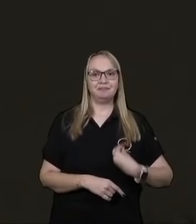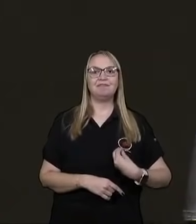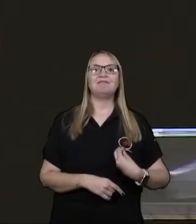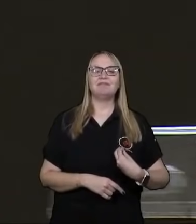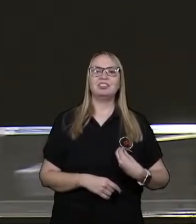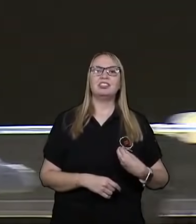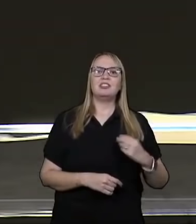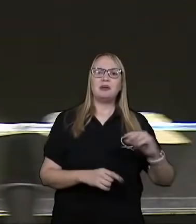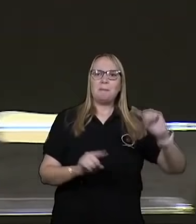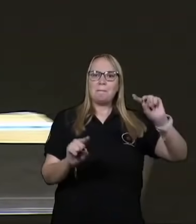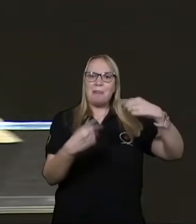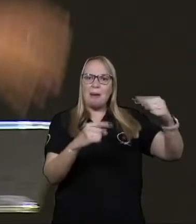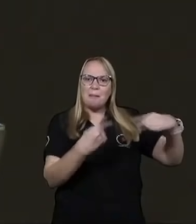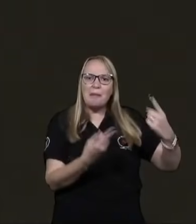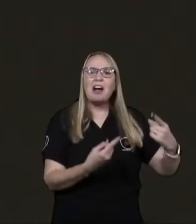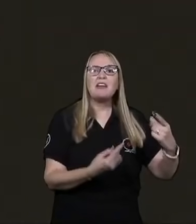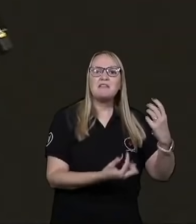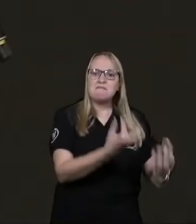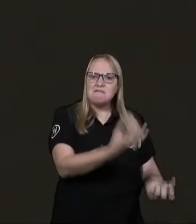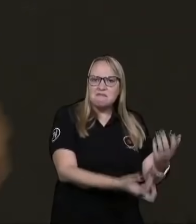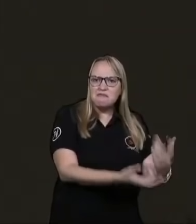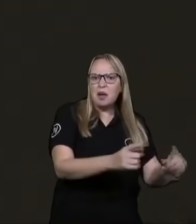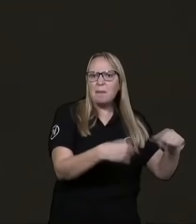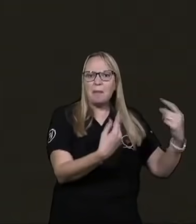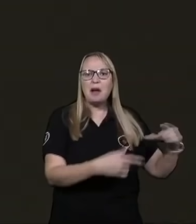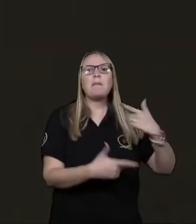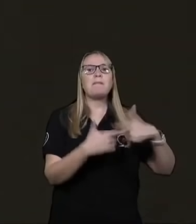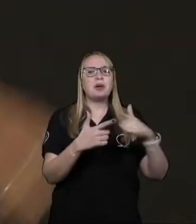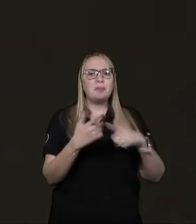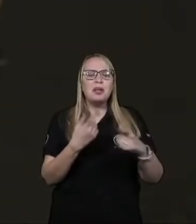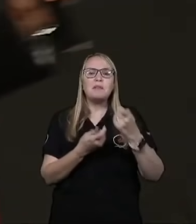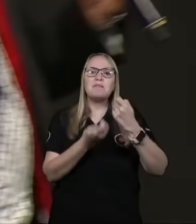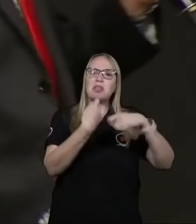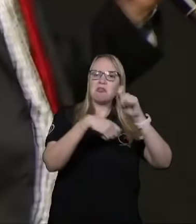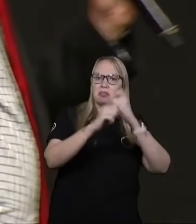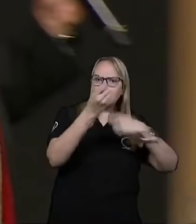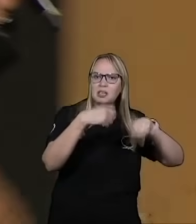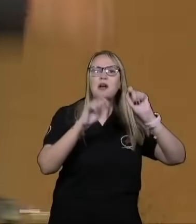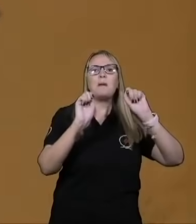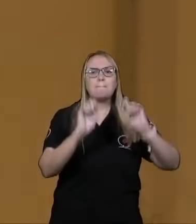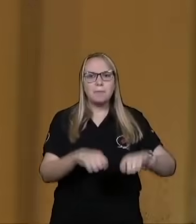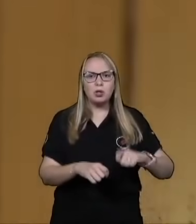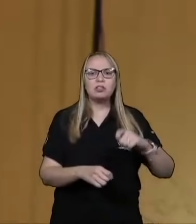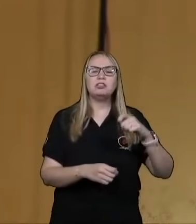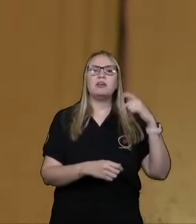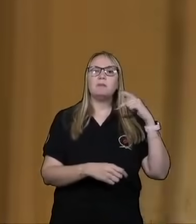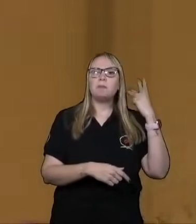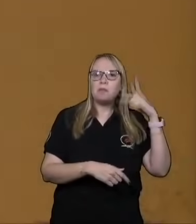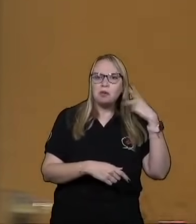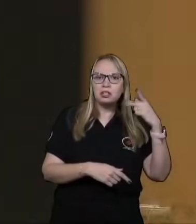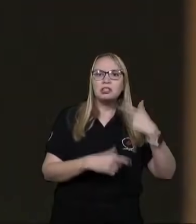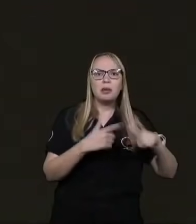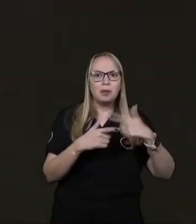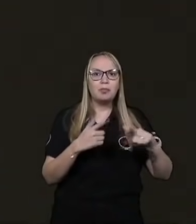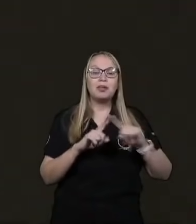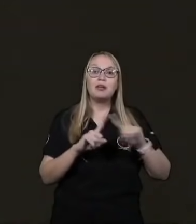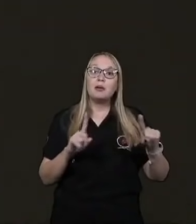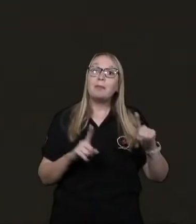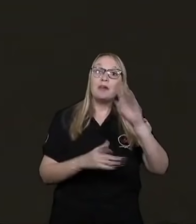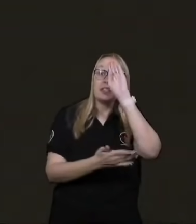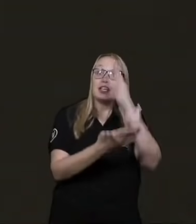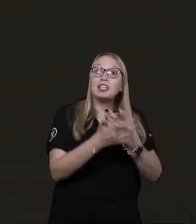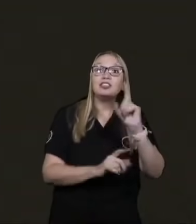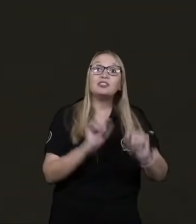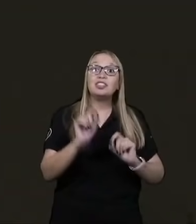pode se levantar o inferno pode ter problema para a economia pode ter problema na política mas olha o que é que